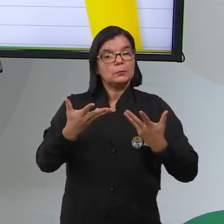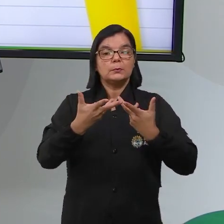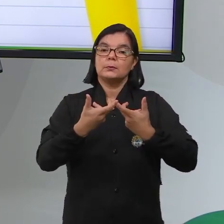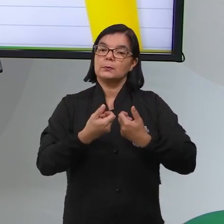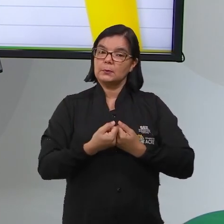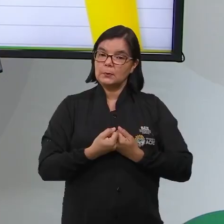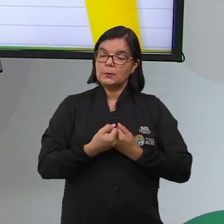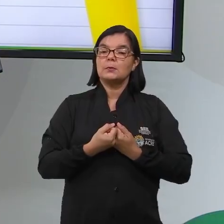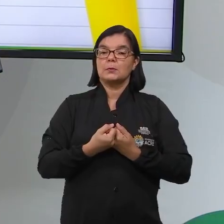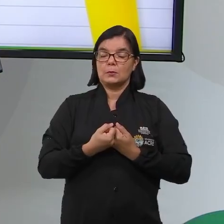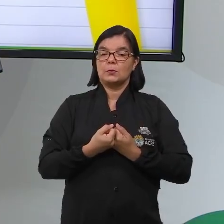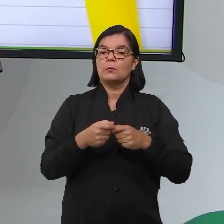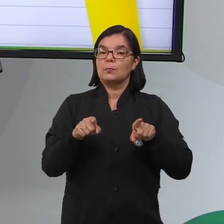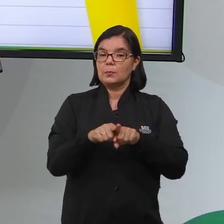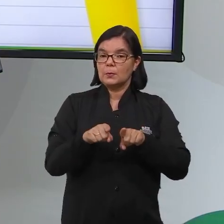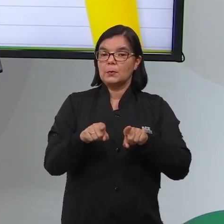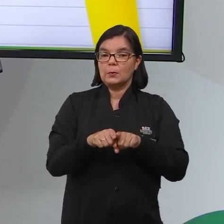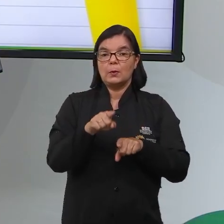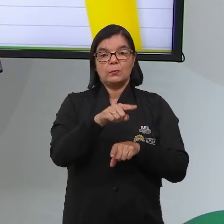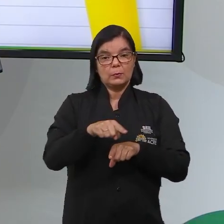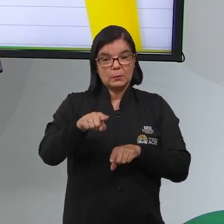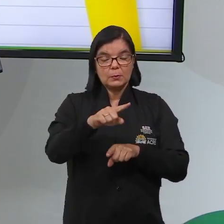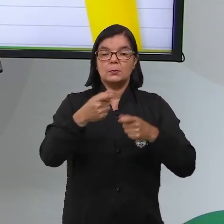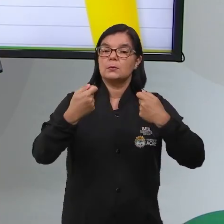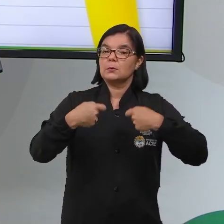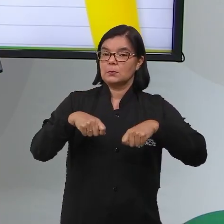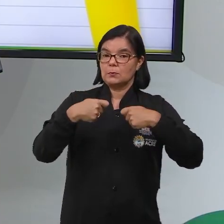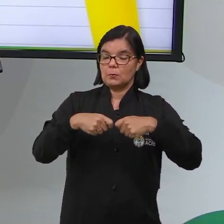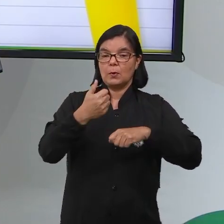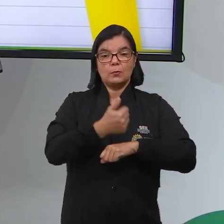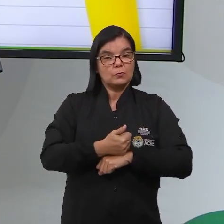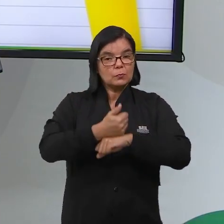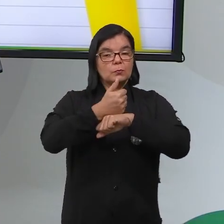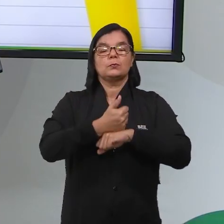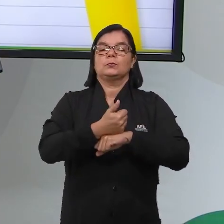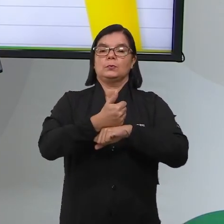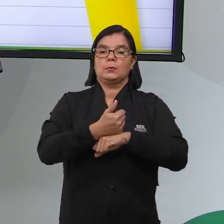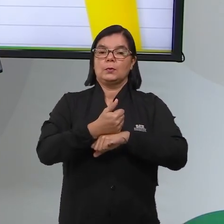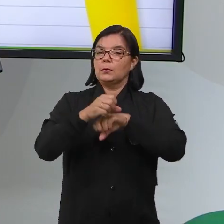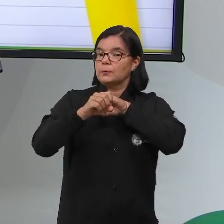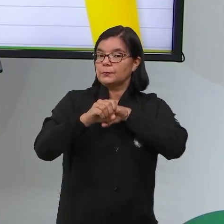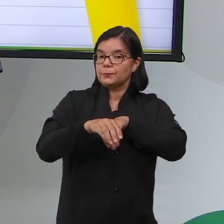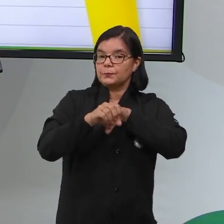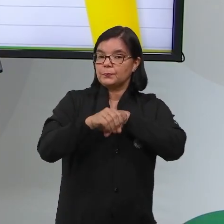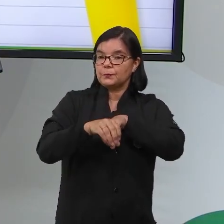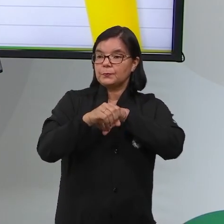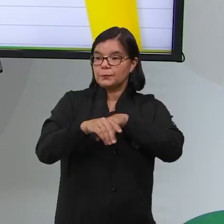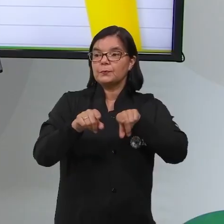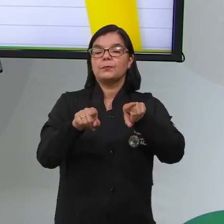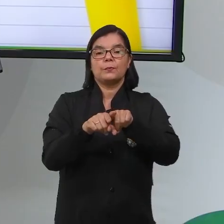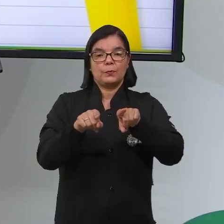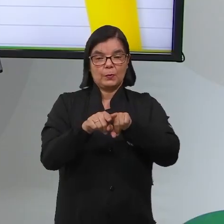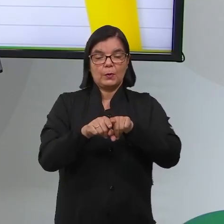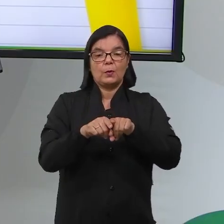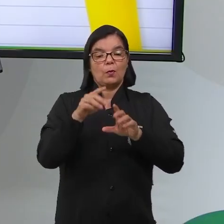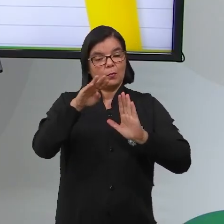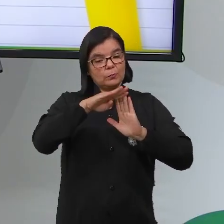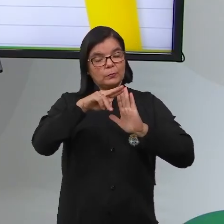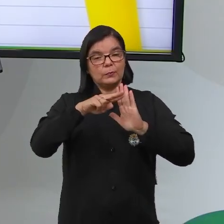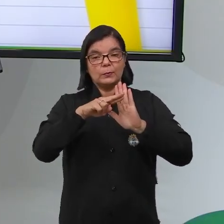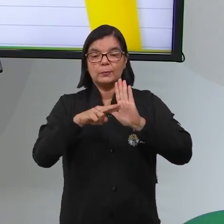habilidades e as competências para isso. Você também precisa se qualificar. E a educação, ela acaba sendo o